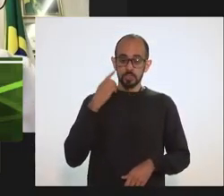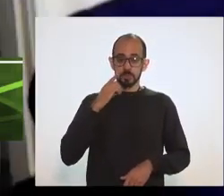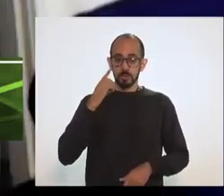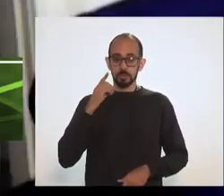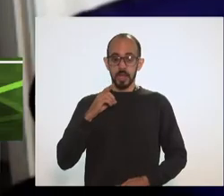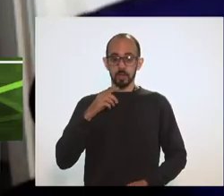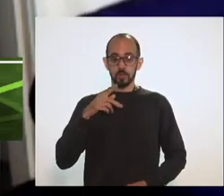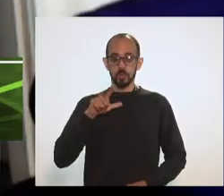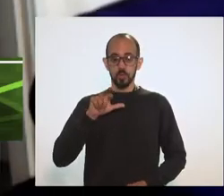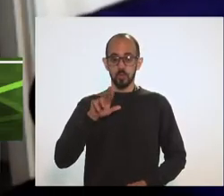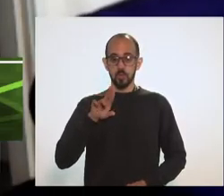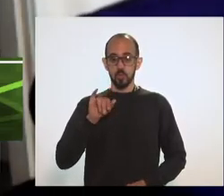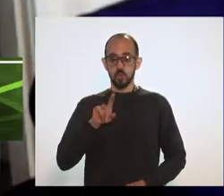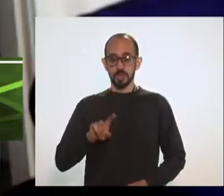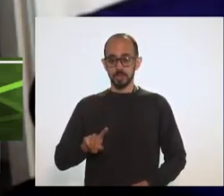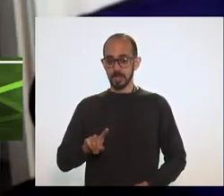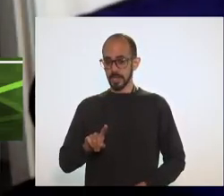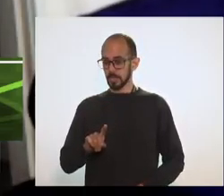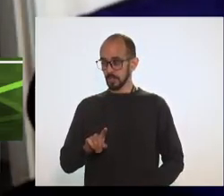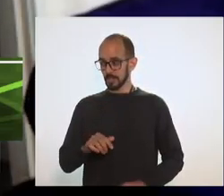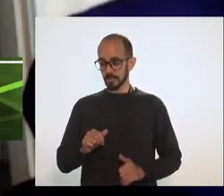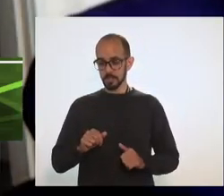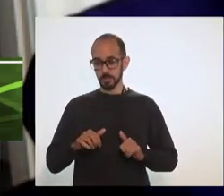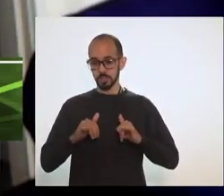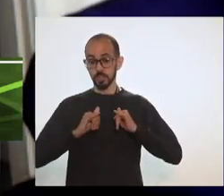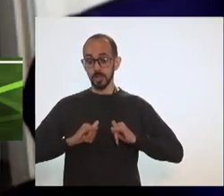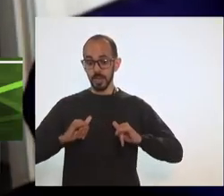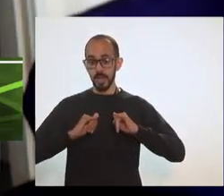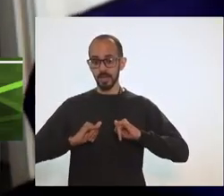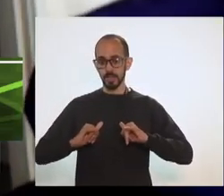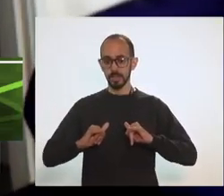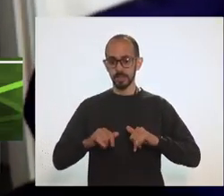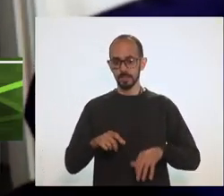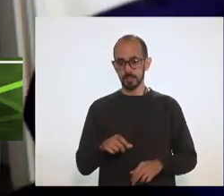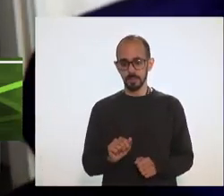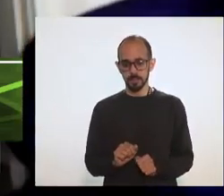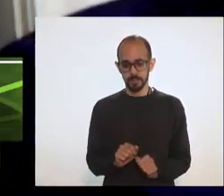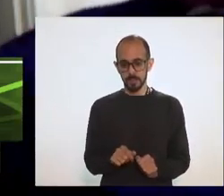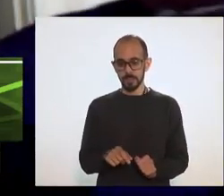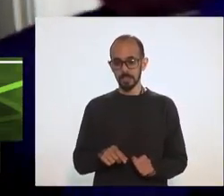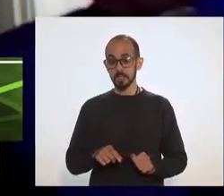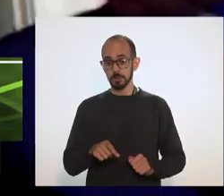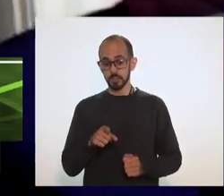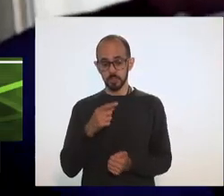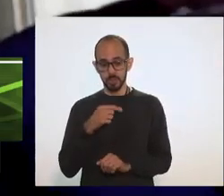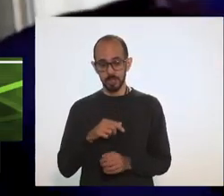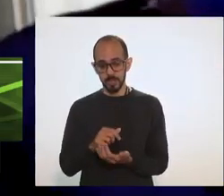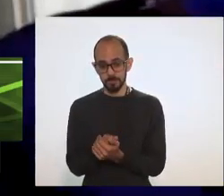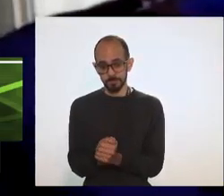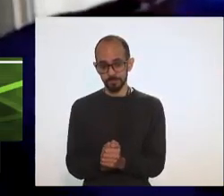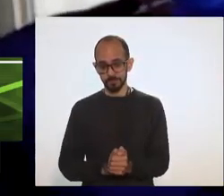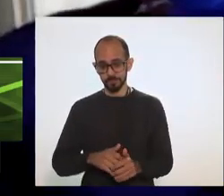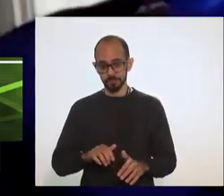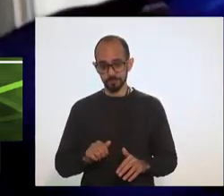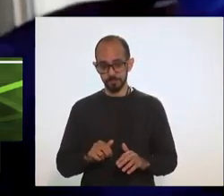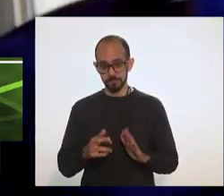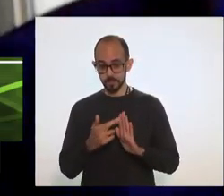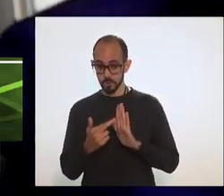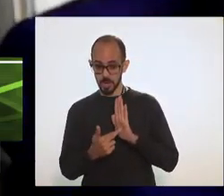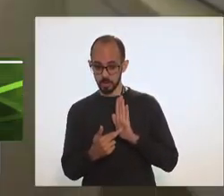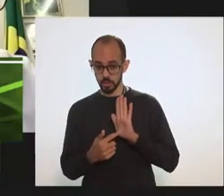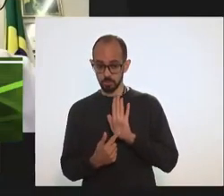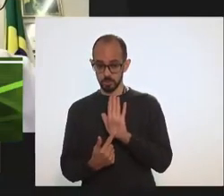deputado Chico Machado. Muito obrigado, deputado Max. E está aqui encabulado, está vermelhinho, tímido. Eu vou